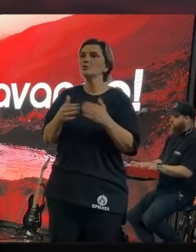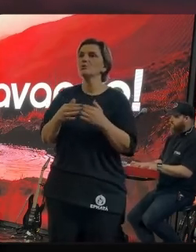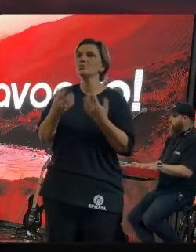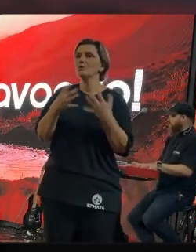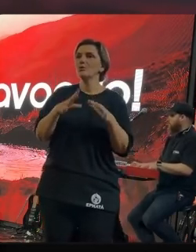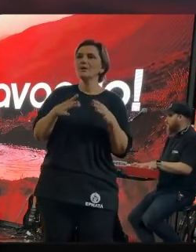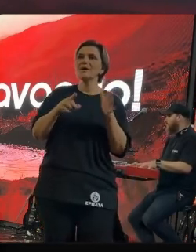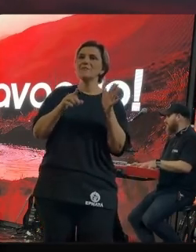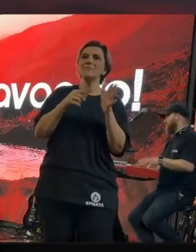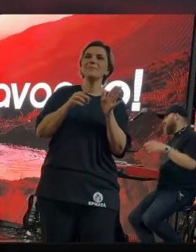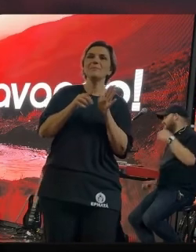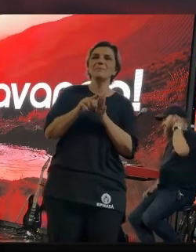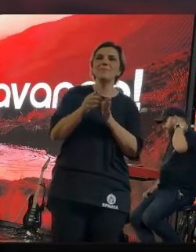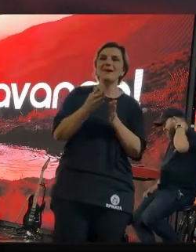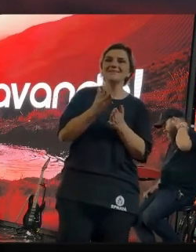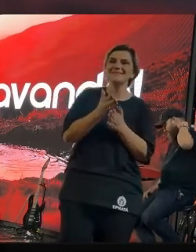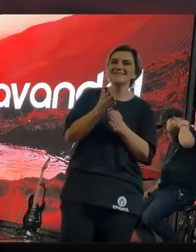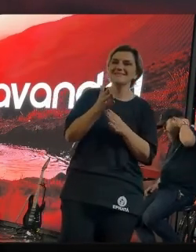participar da enquete?